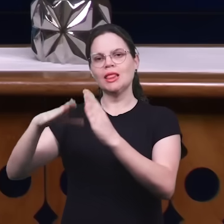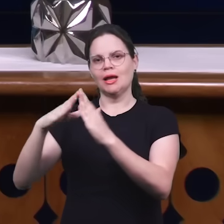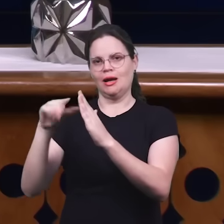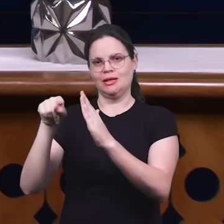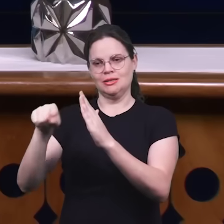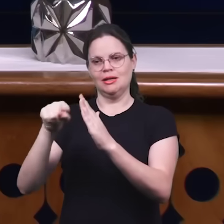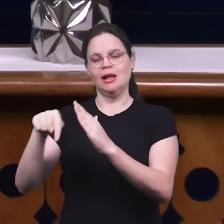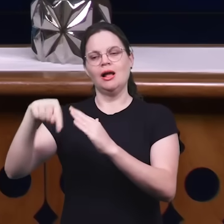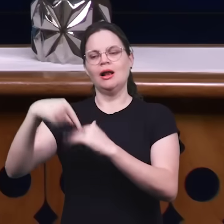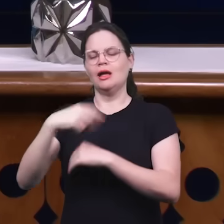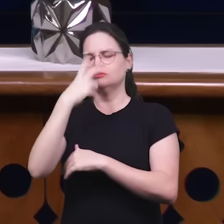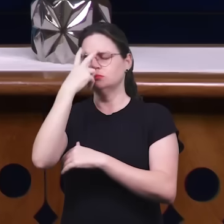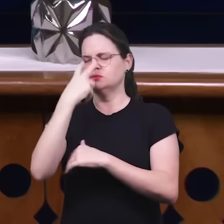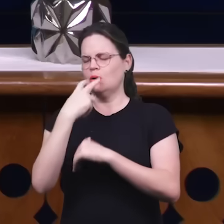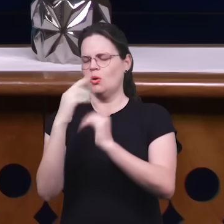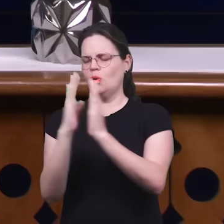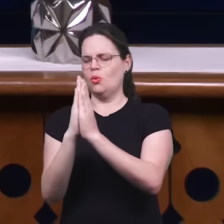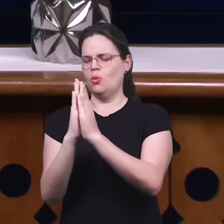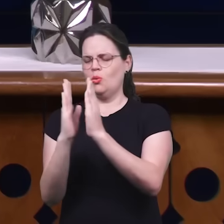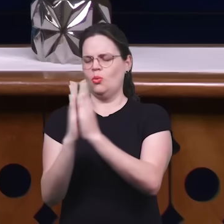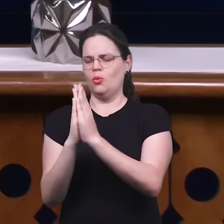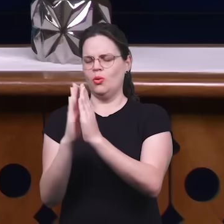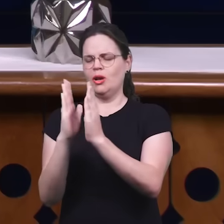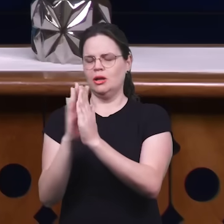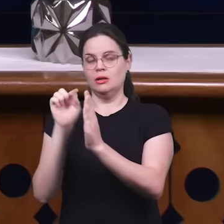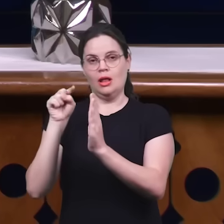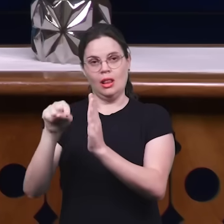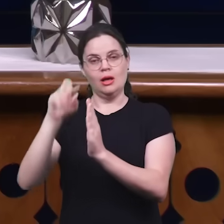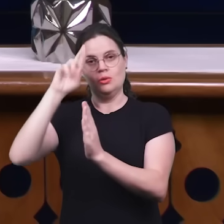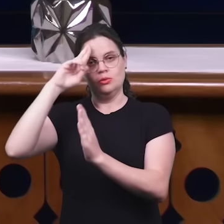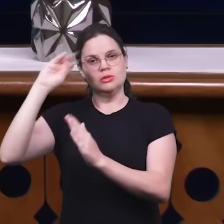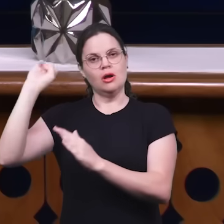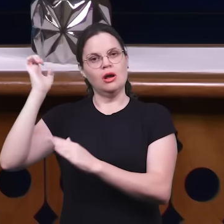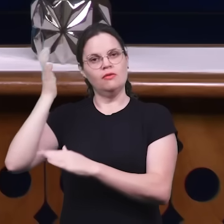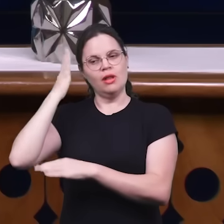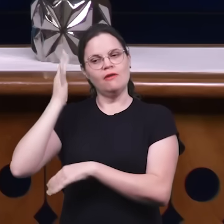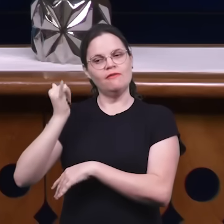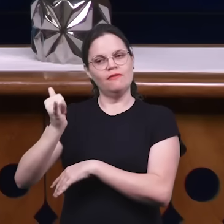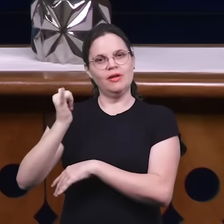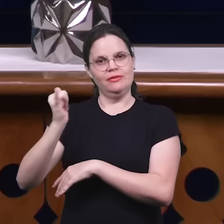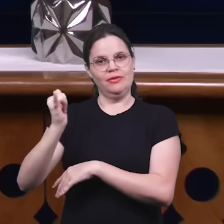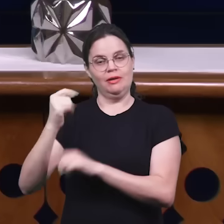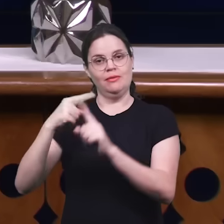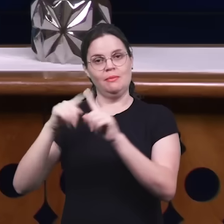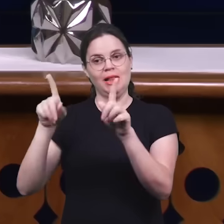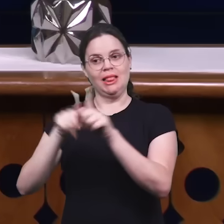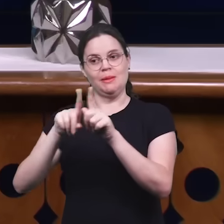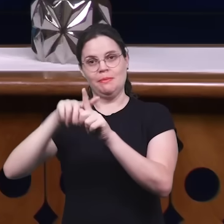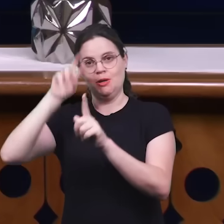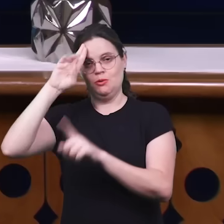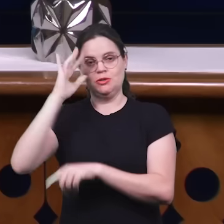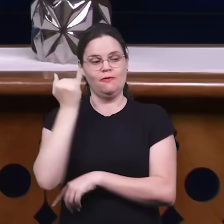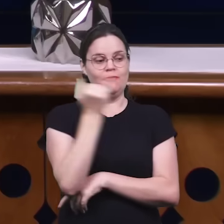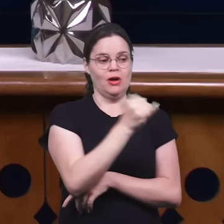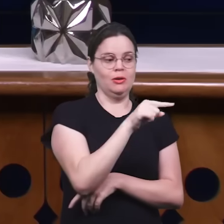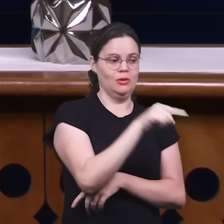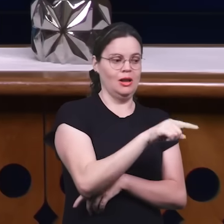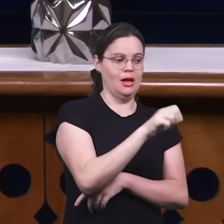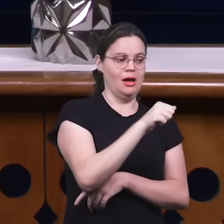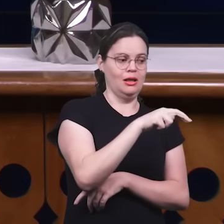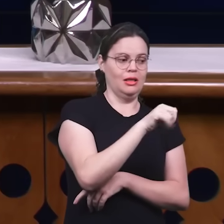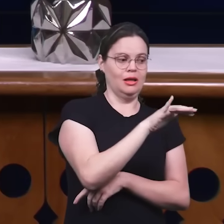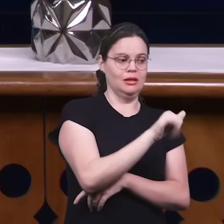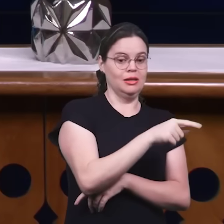estava se revelando. E a menção que o Senhor diz a Ananias, diz assim: Ananias, ele está